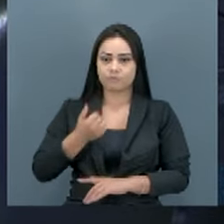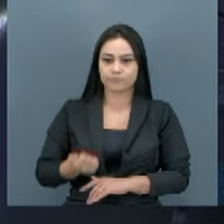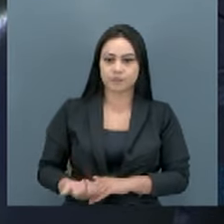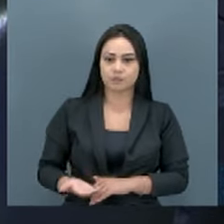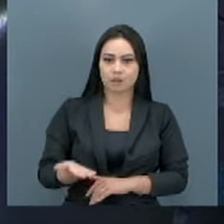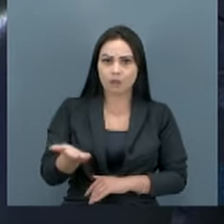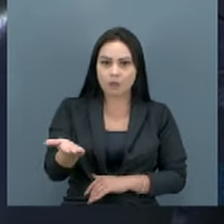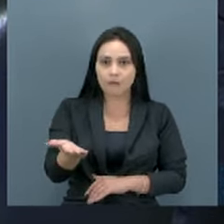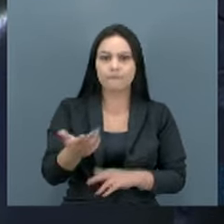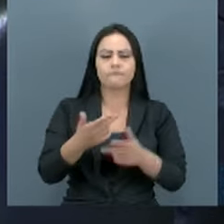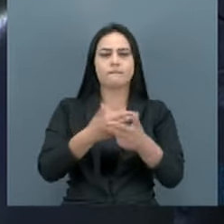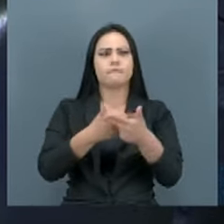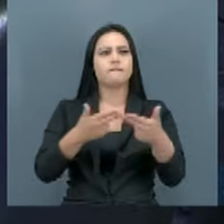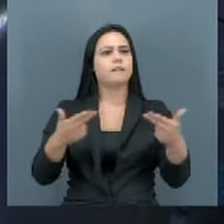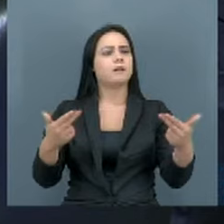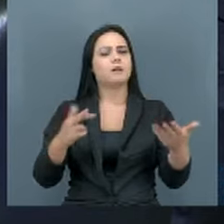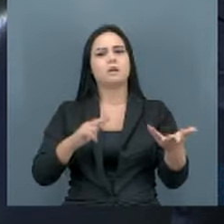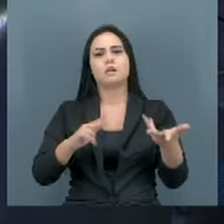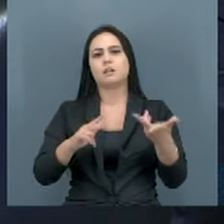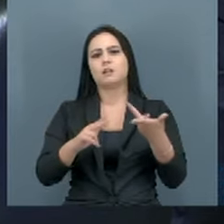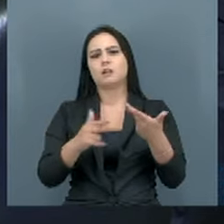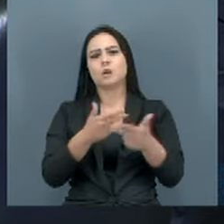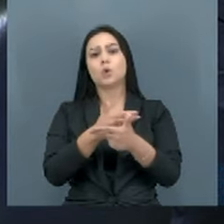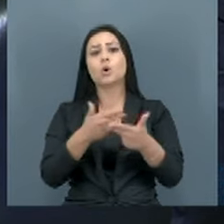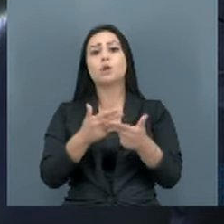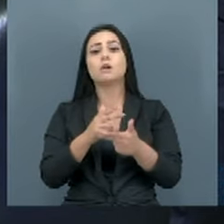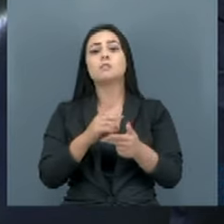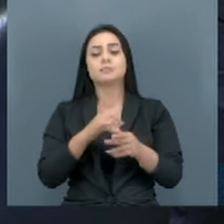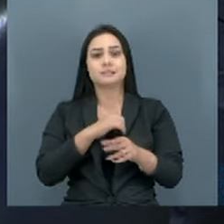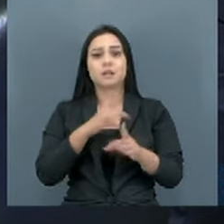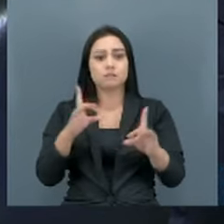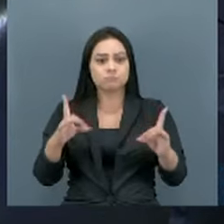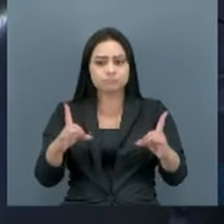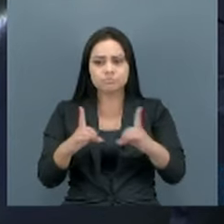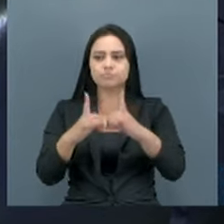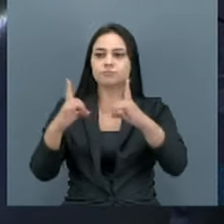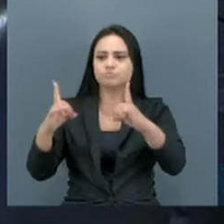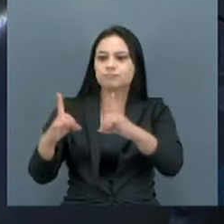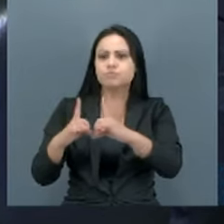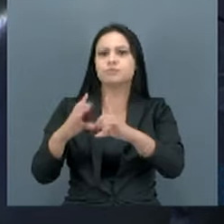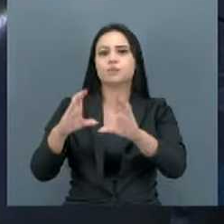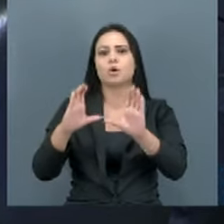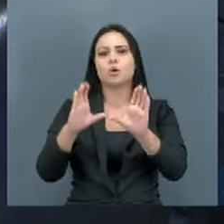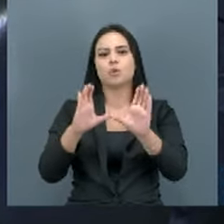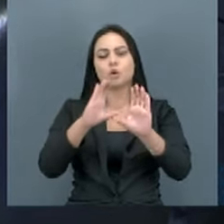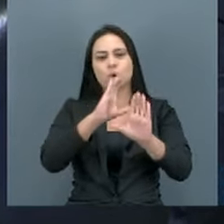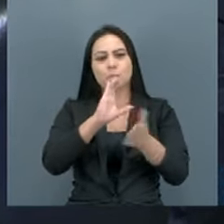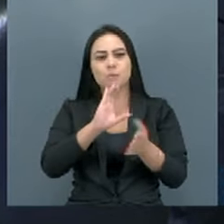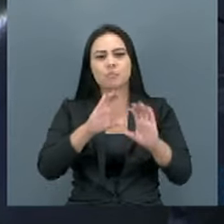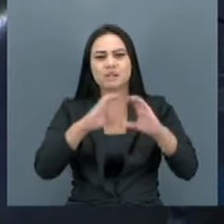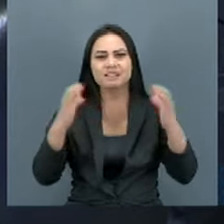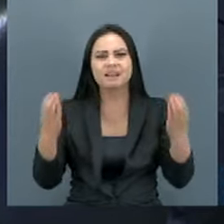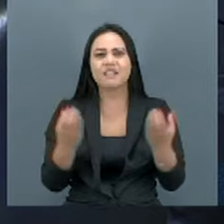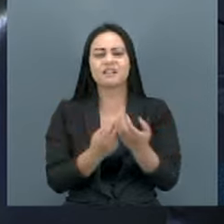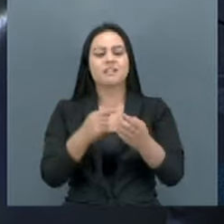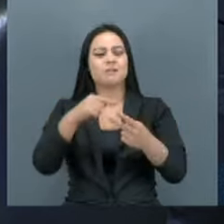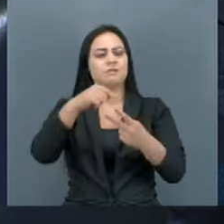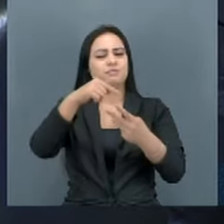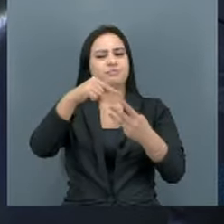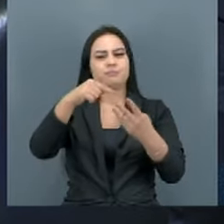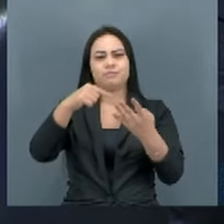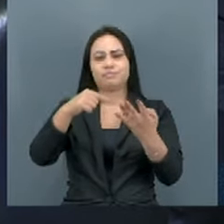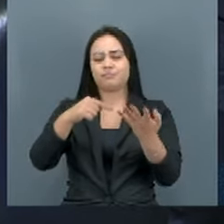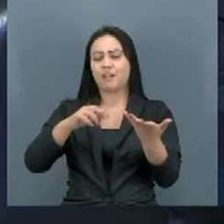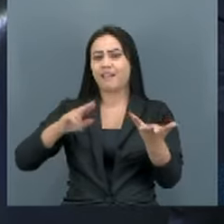muitos equipamentos para atender as comunidades Macuxis, Wapixanas, Waiwais,